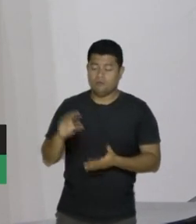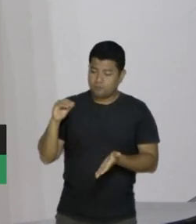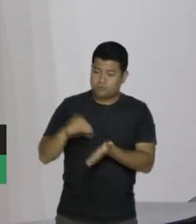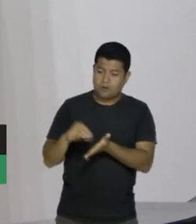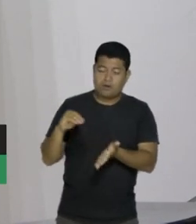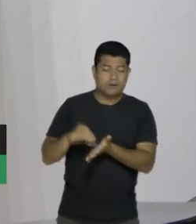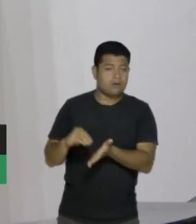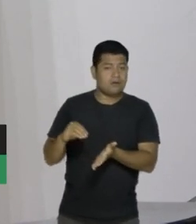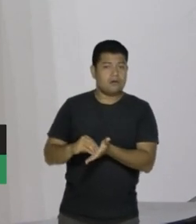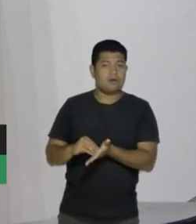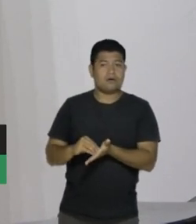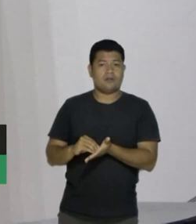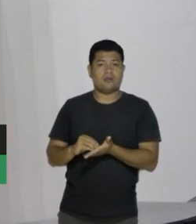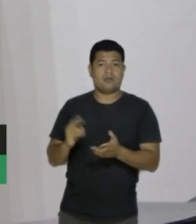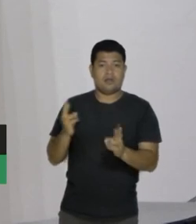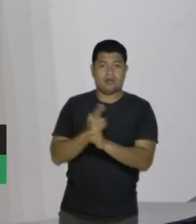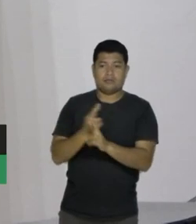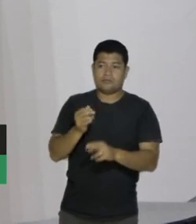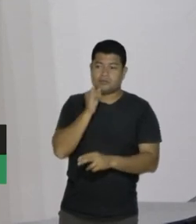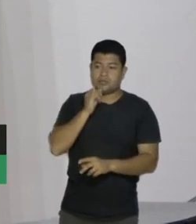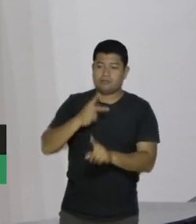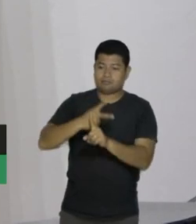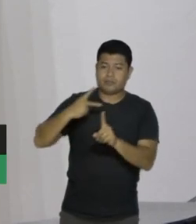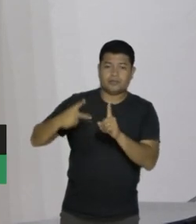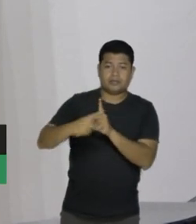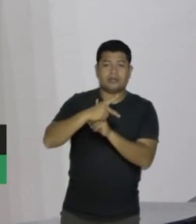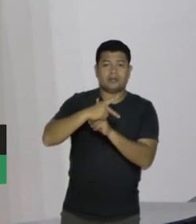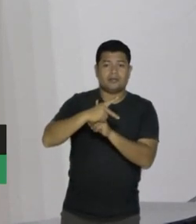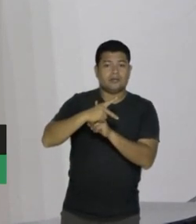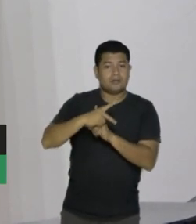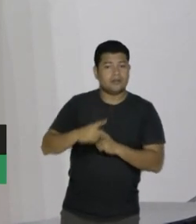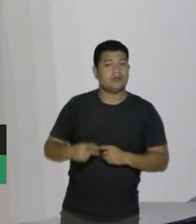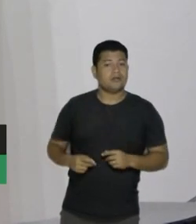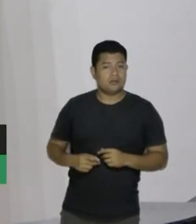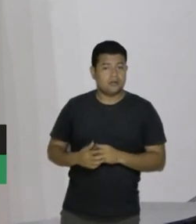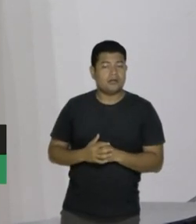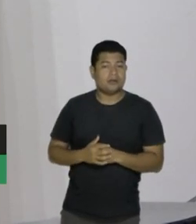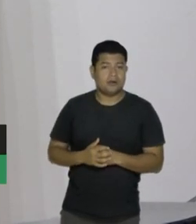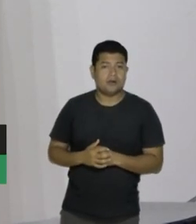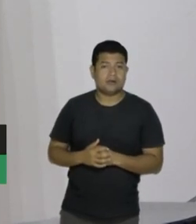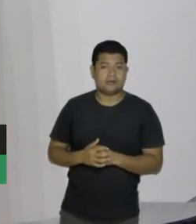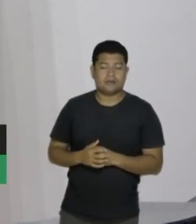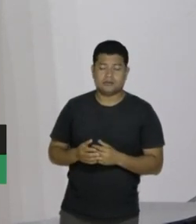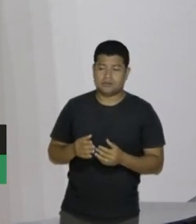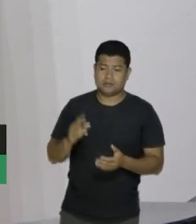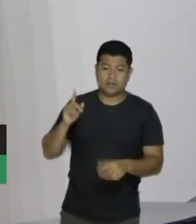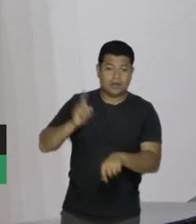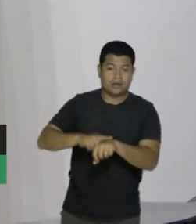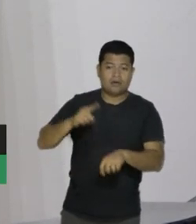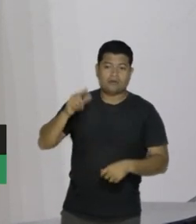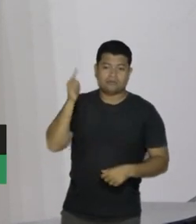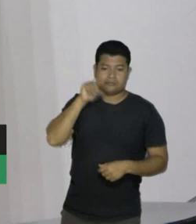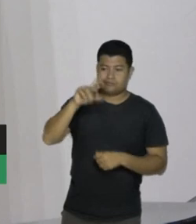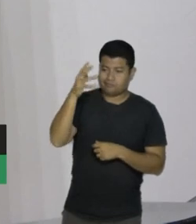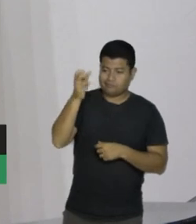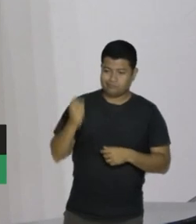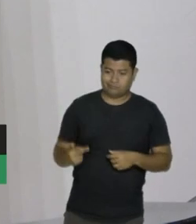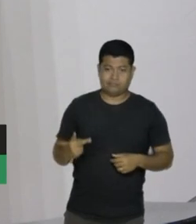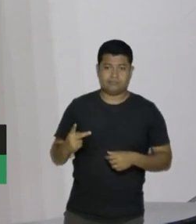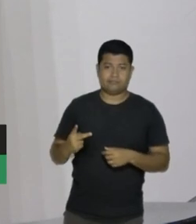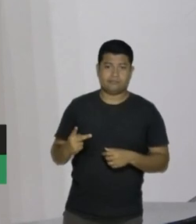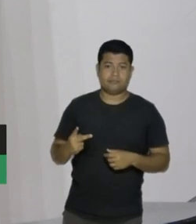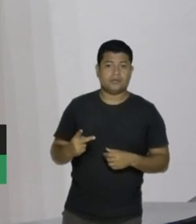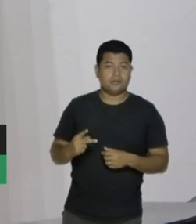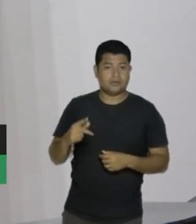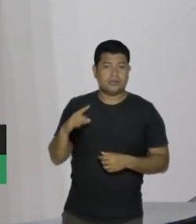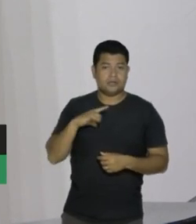em relação à previdência com dignidade no momento da aposentadoria tendo o mesmo